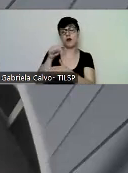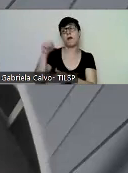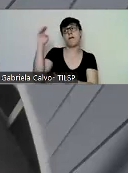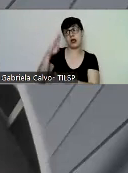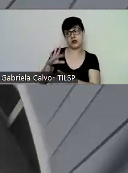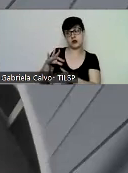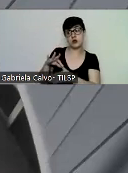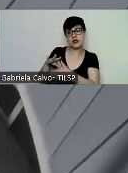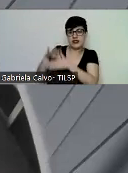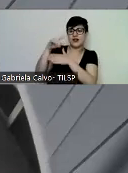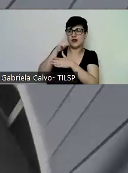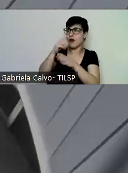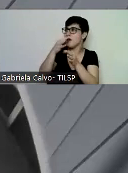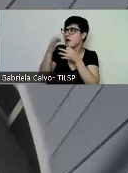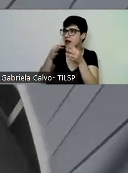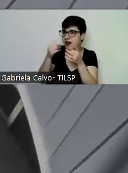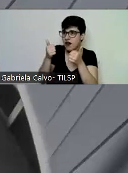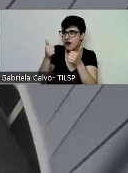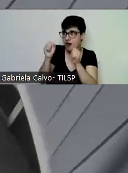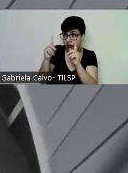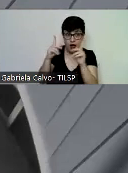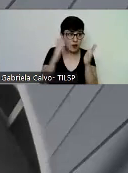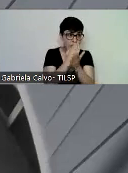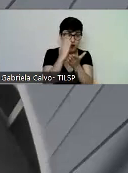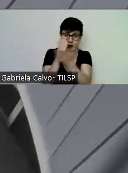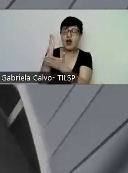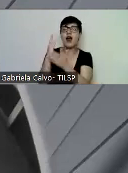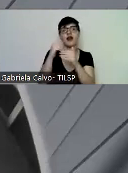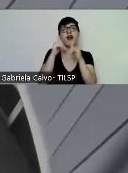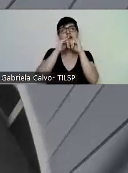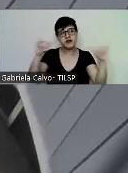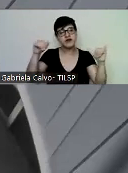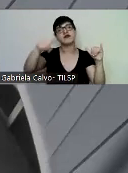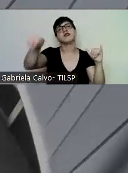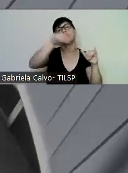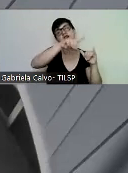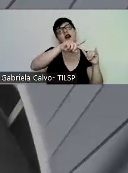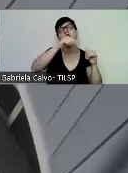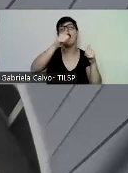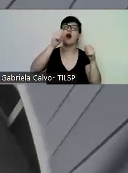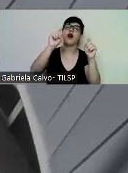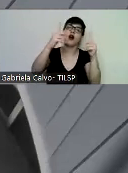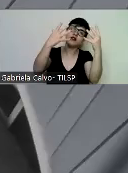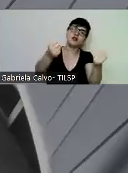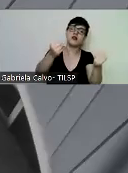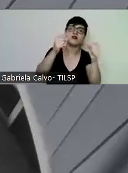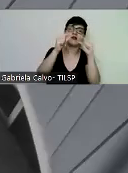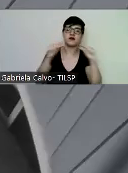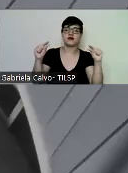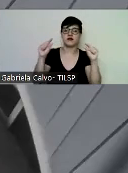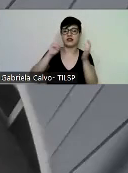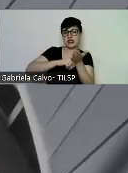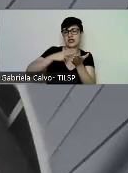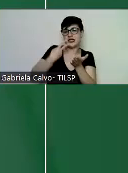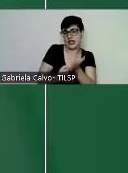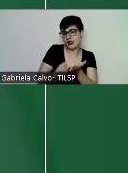E aí vários comitês entraram em debate principalmente Portugal e chegou-se aí a uma convenção da